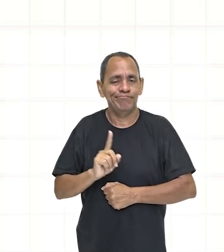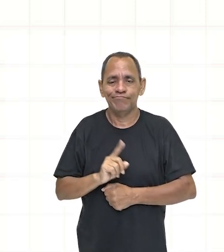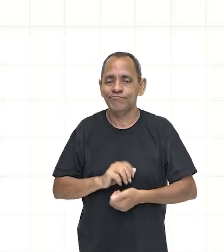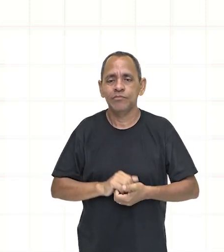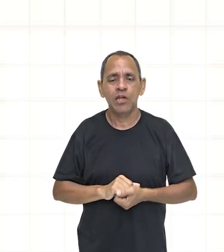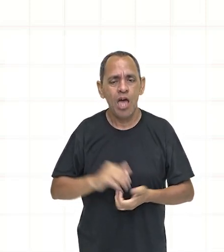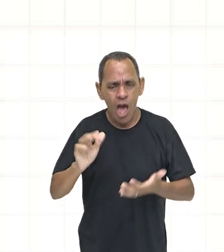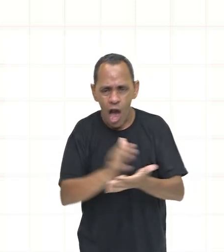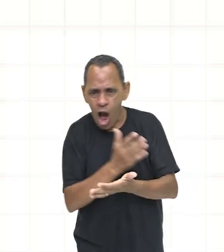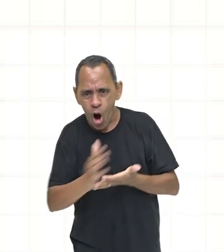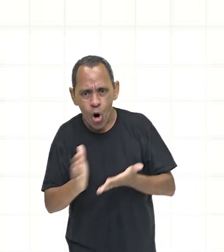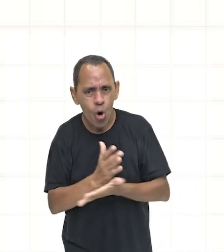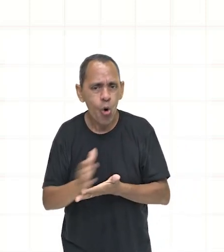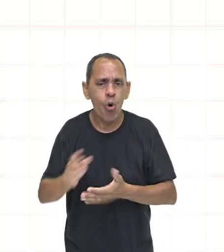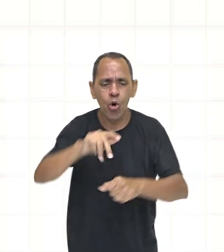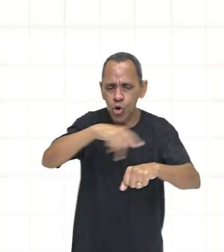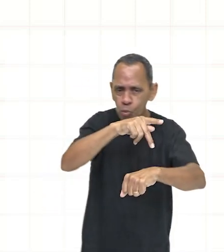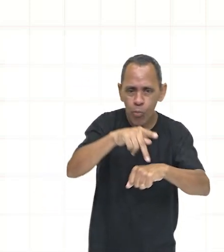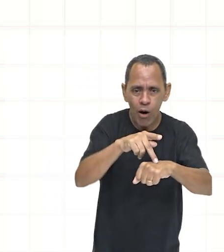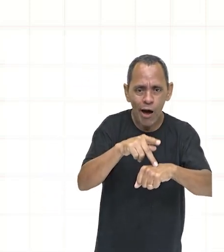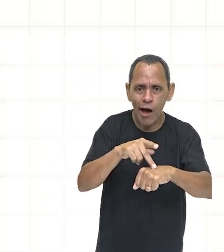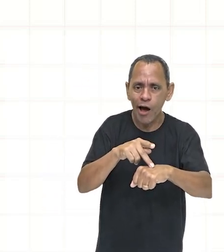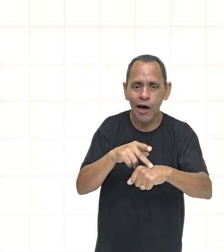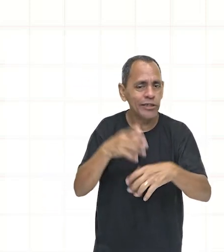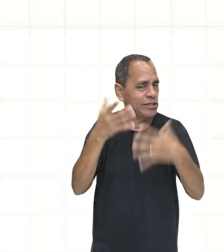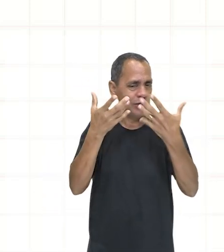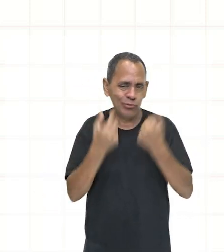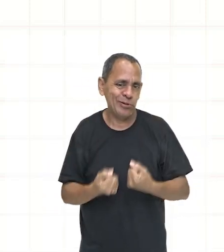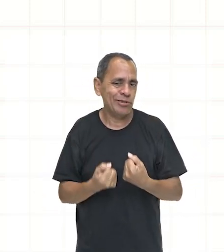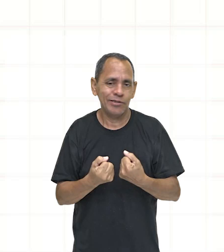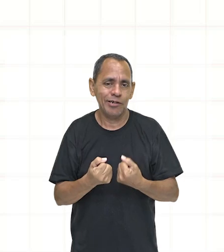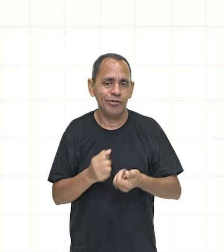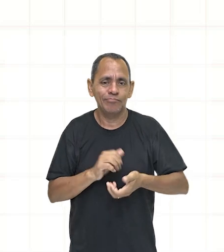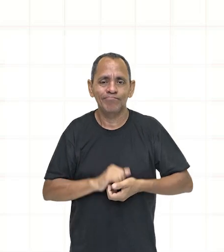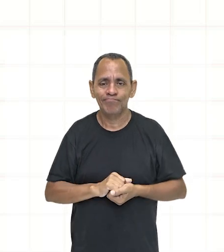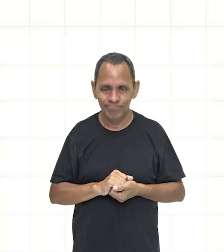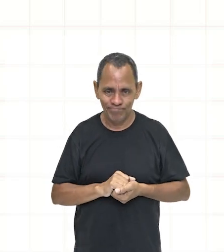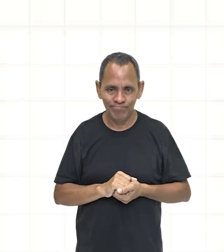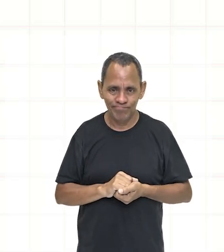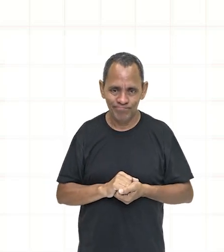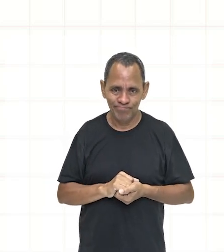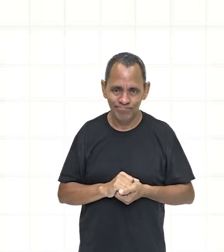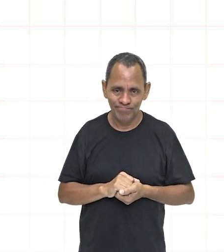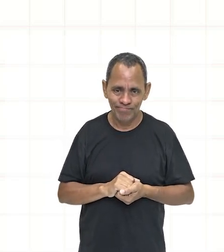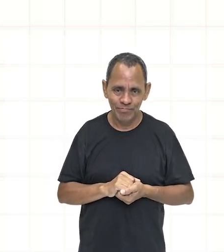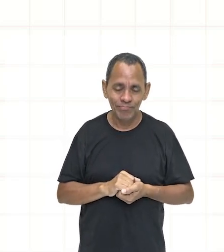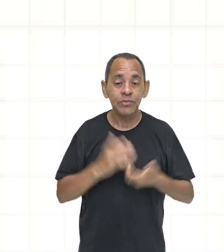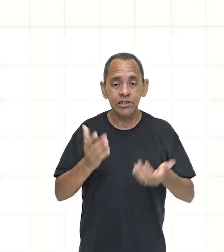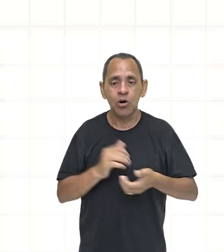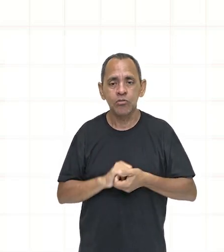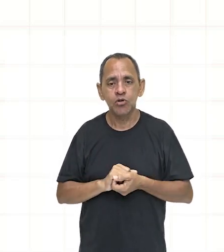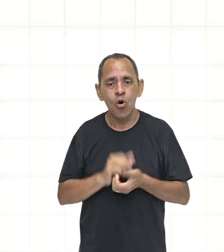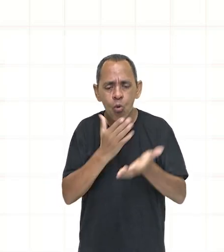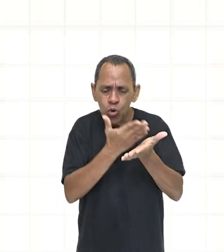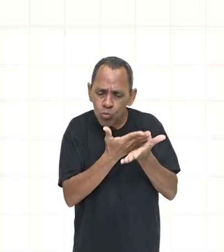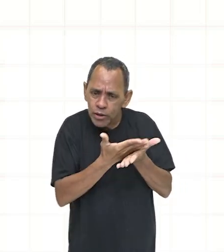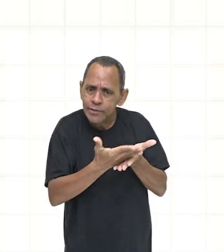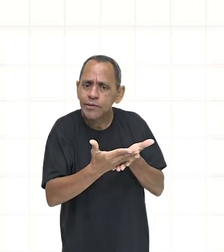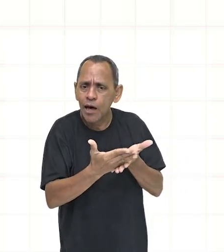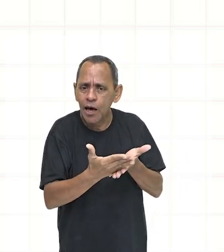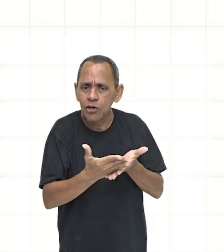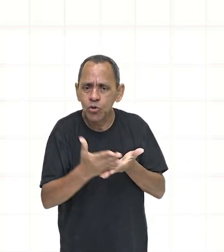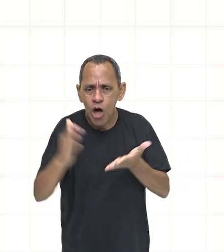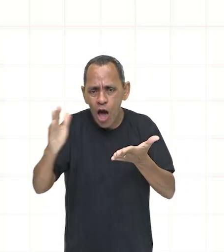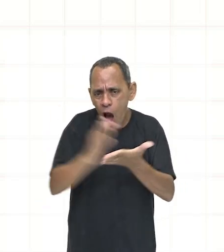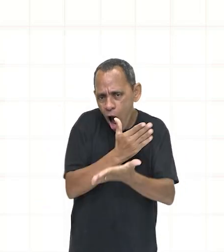desses países que realmente começaram adotando o euro, né, quando surgiu, tá? Até hoje,